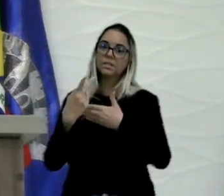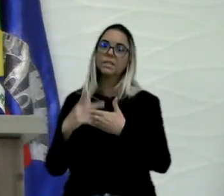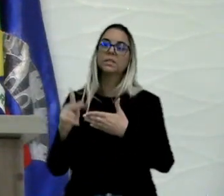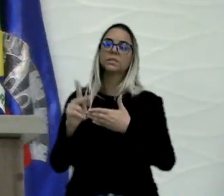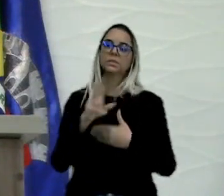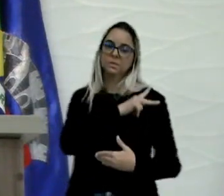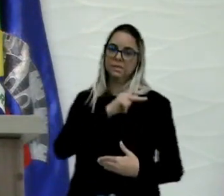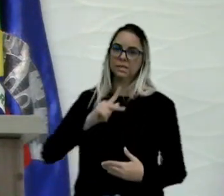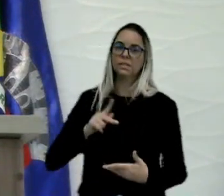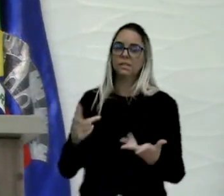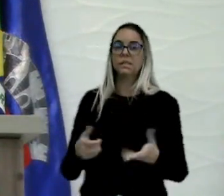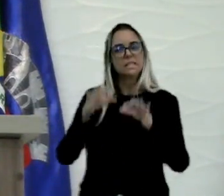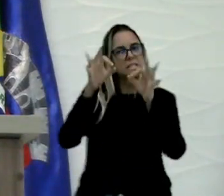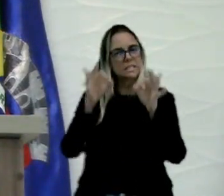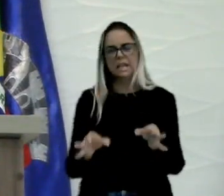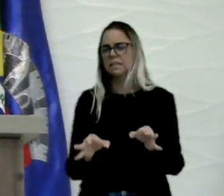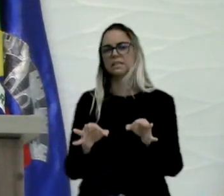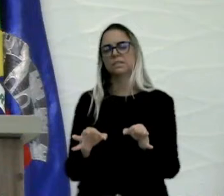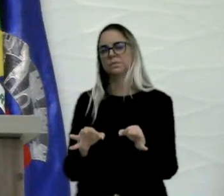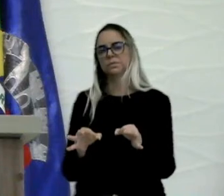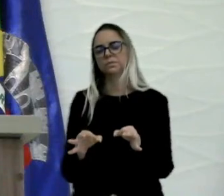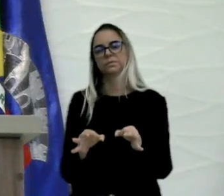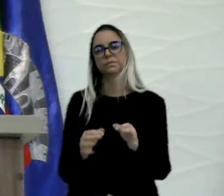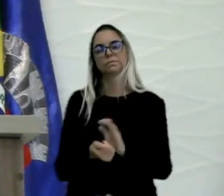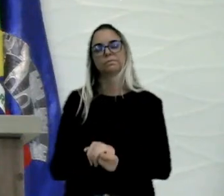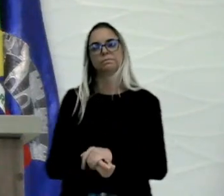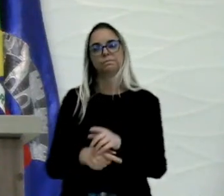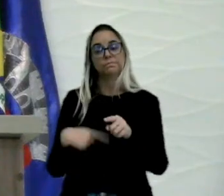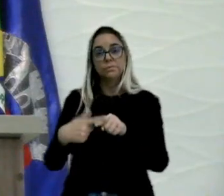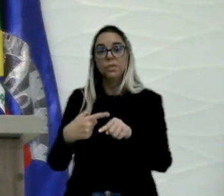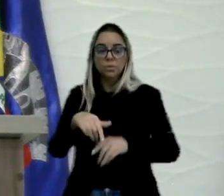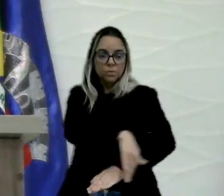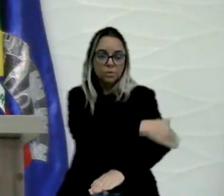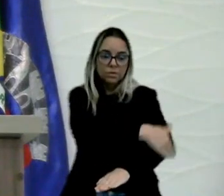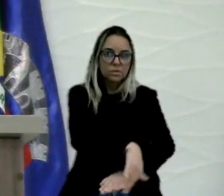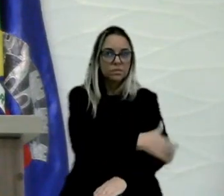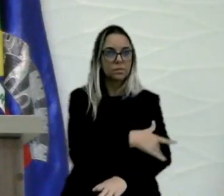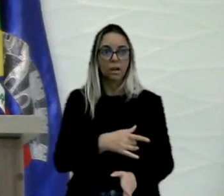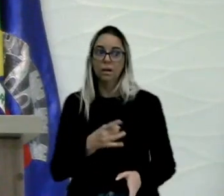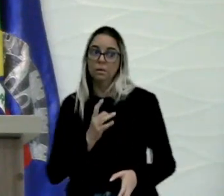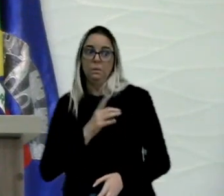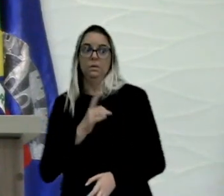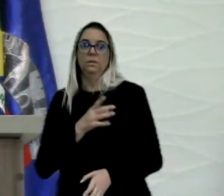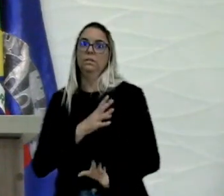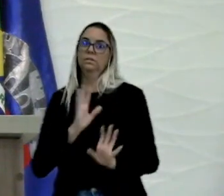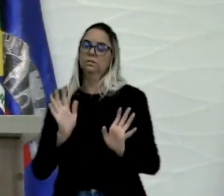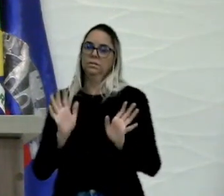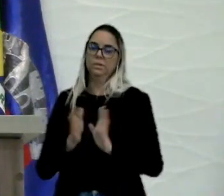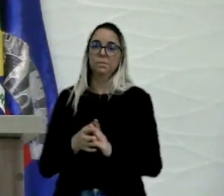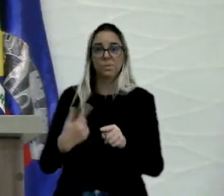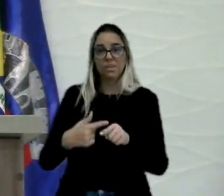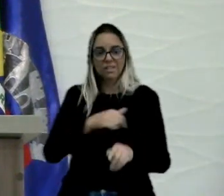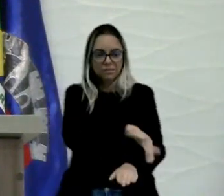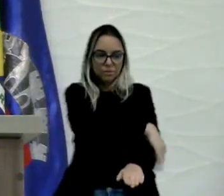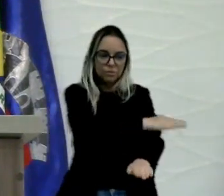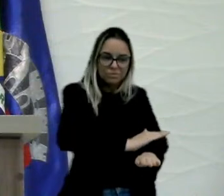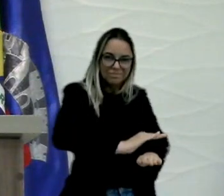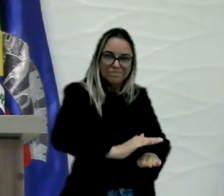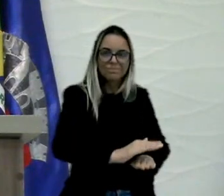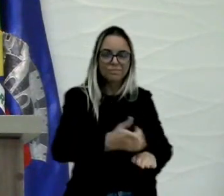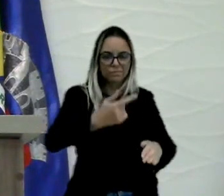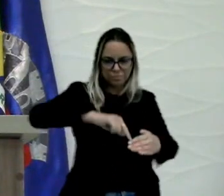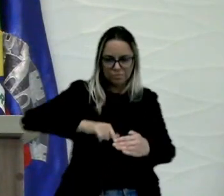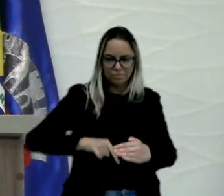e tá certíssimo excelência aquela aquela rua ali tá meio mal assombrada aquela rua pelo calçamento para buraco